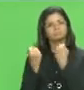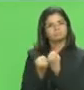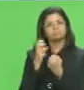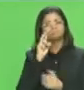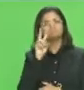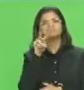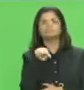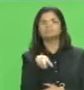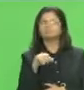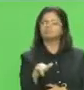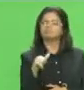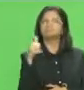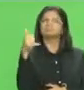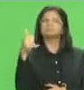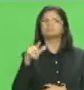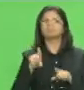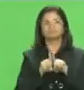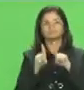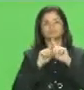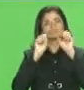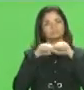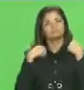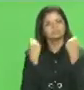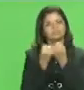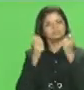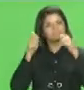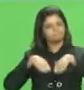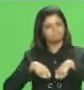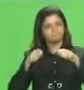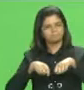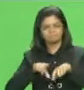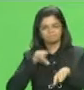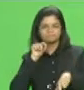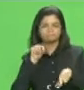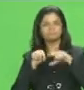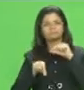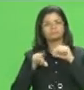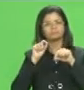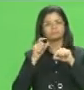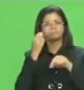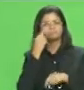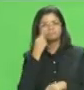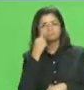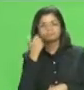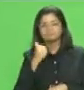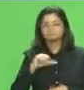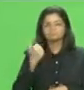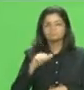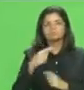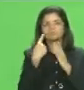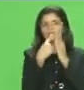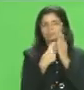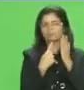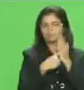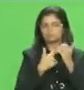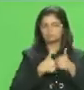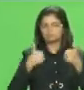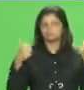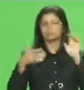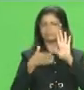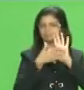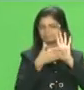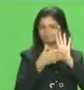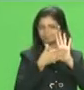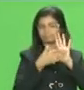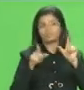dando a oportunidade da sociedade poder escolher e avaliar as melhores propostas para São Luís. Eu sempre